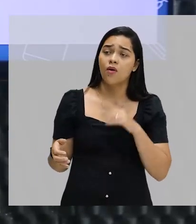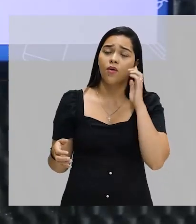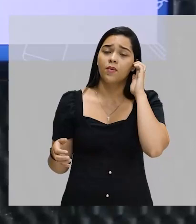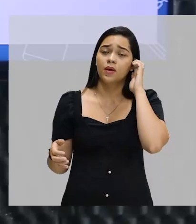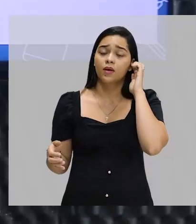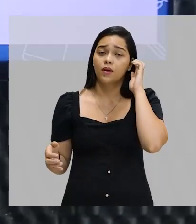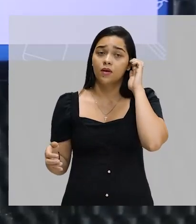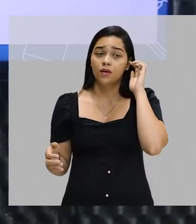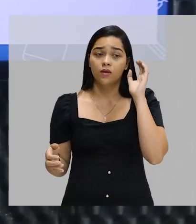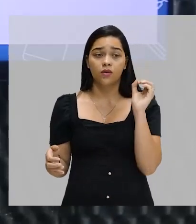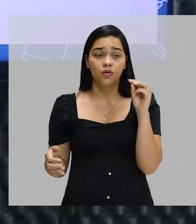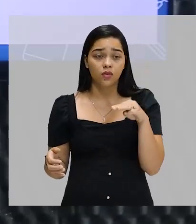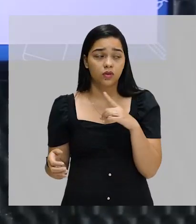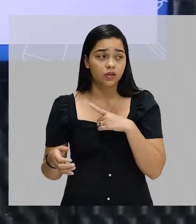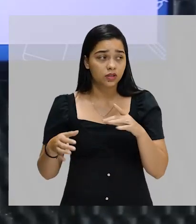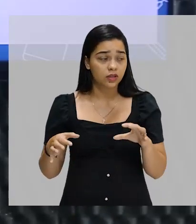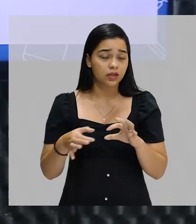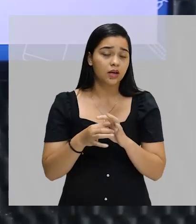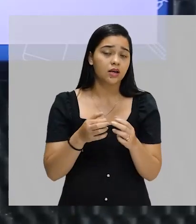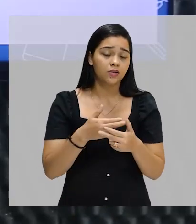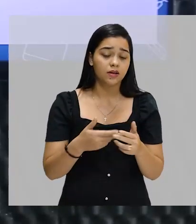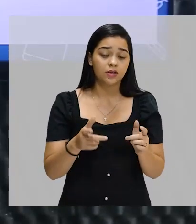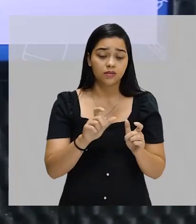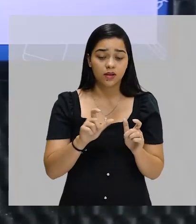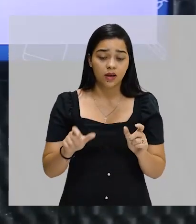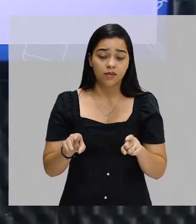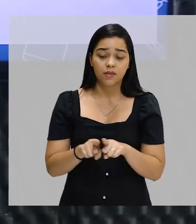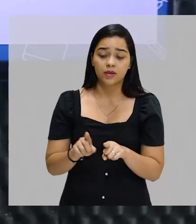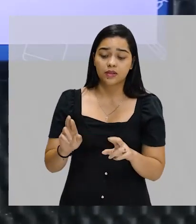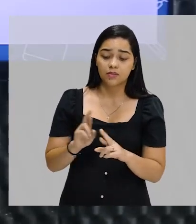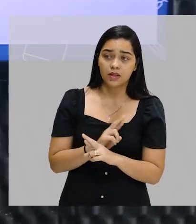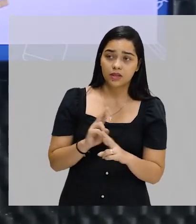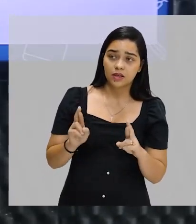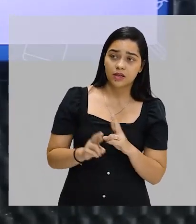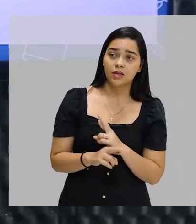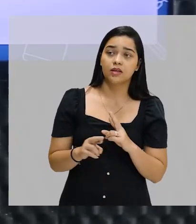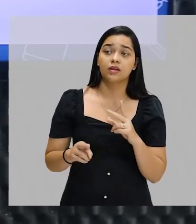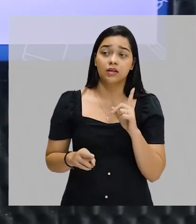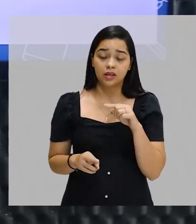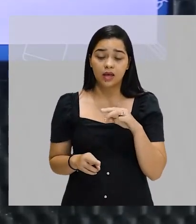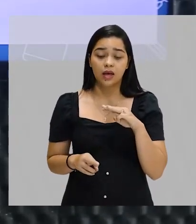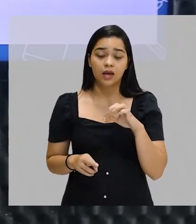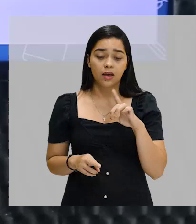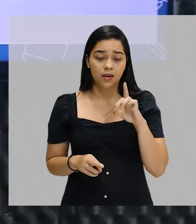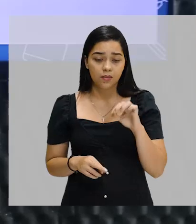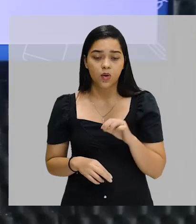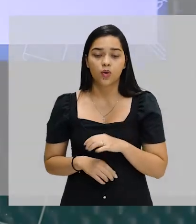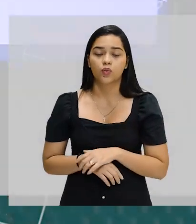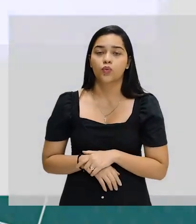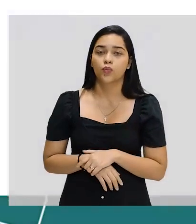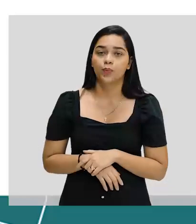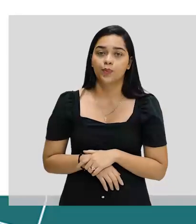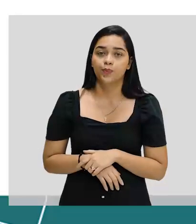com aqui fazendo esse papel de ligar as palavras, estabelecendo a relação que é modo, tá bom?